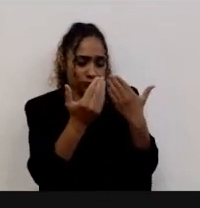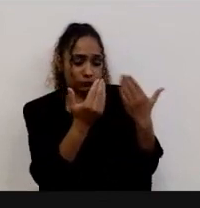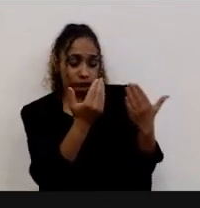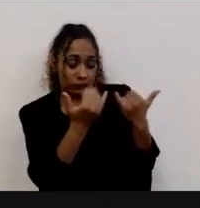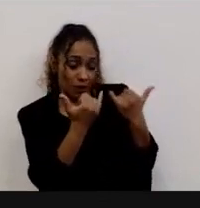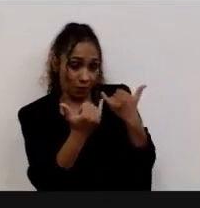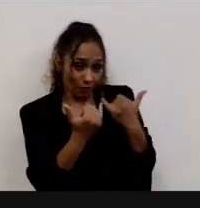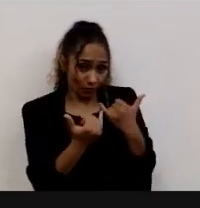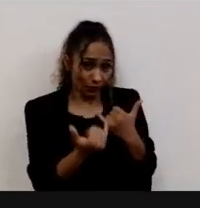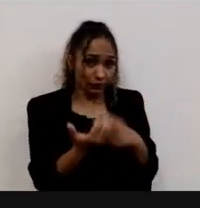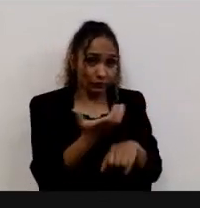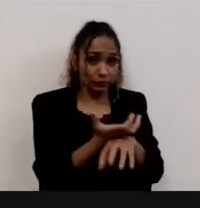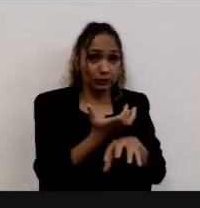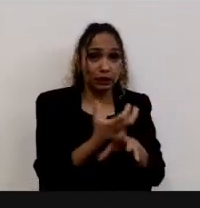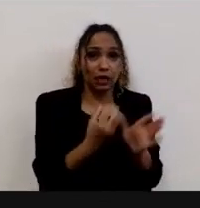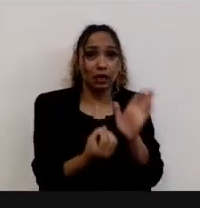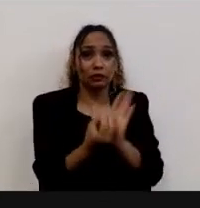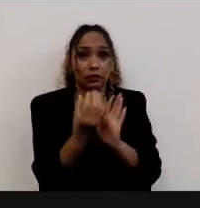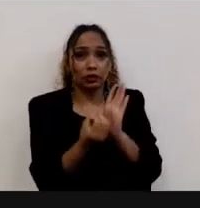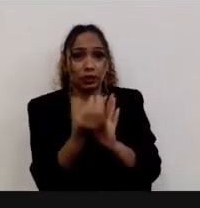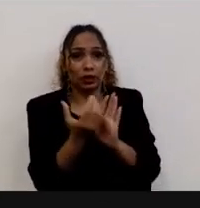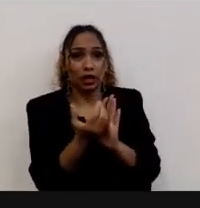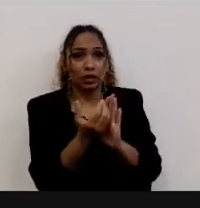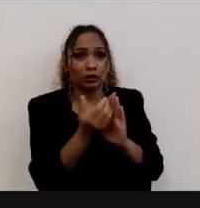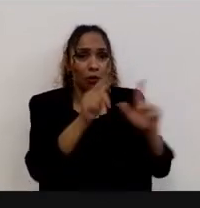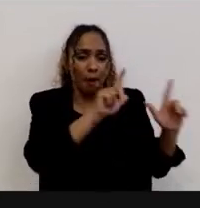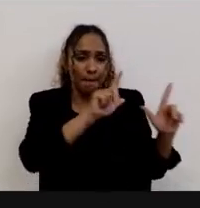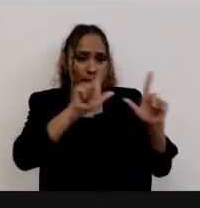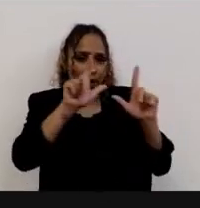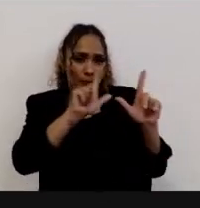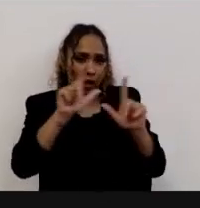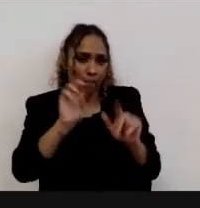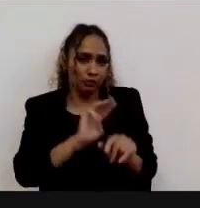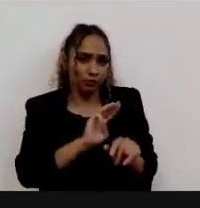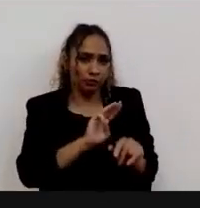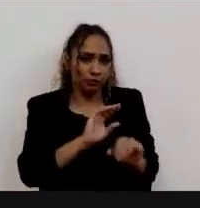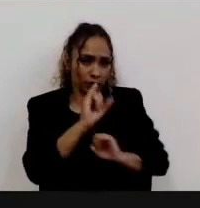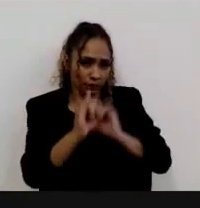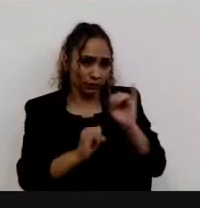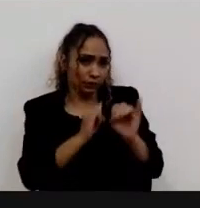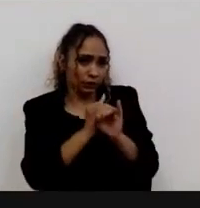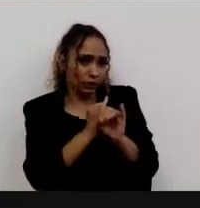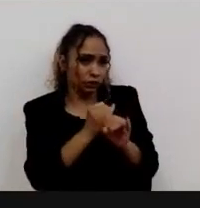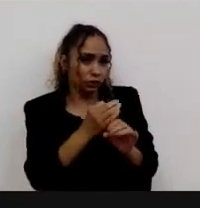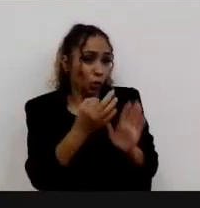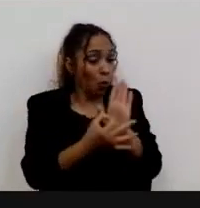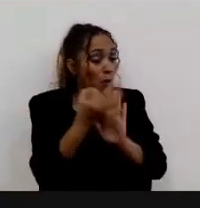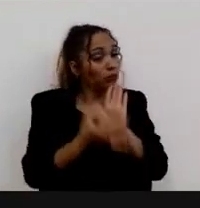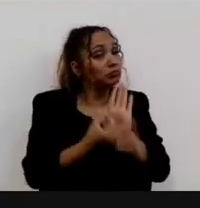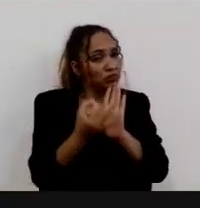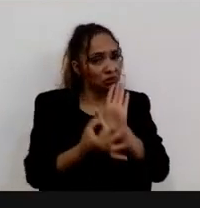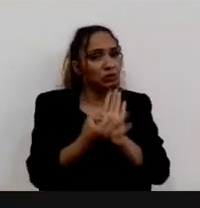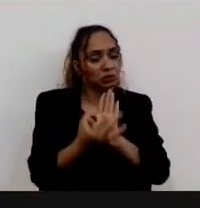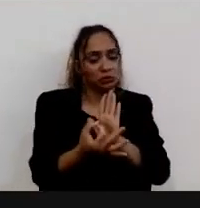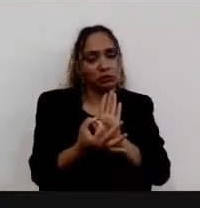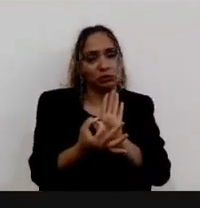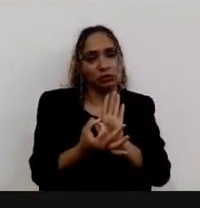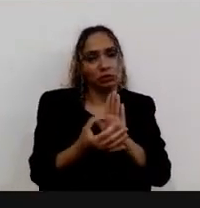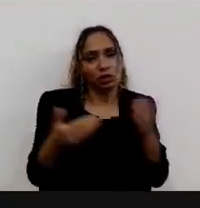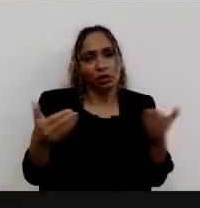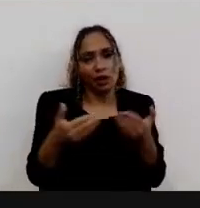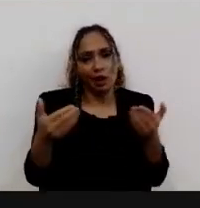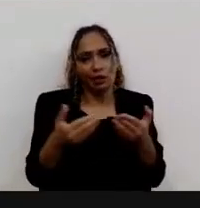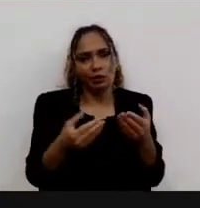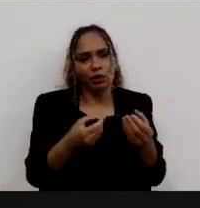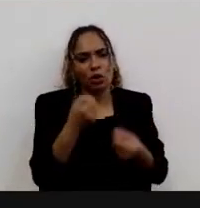matérias, foram criadas páginas na internet com as sugestões propriamente ditas. Então, até agora a gente